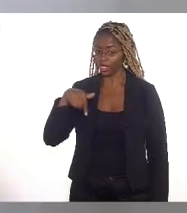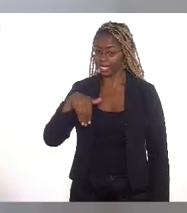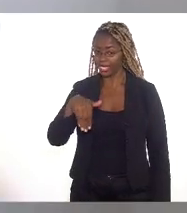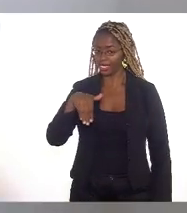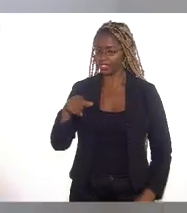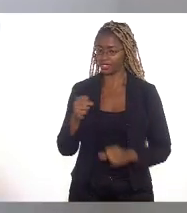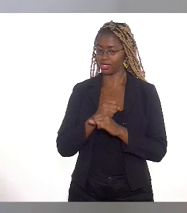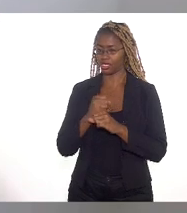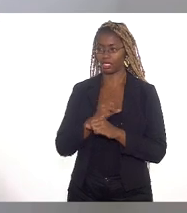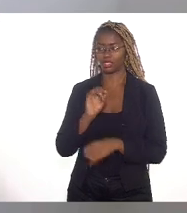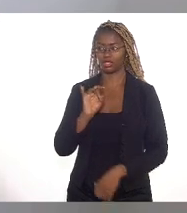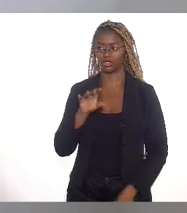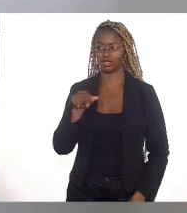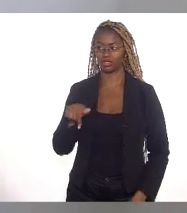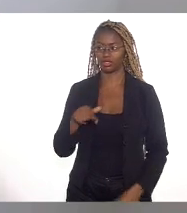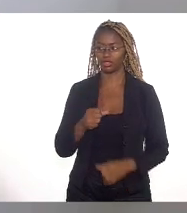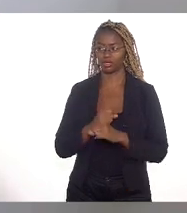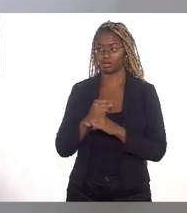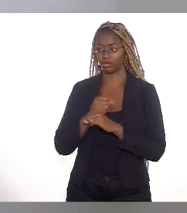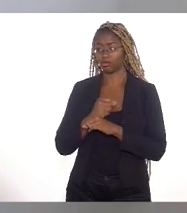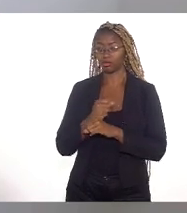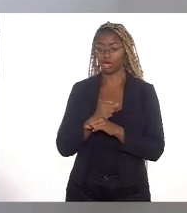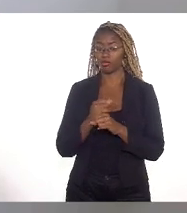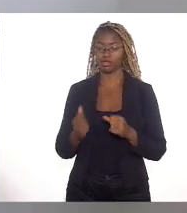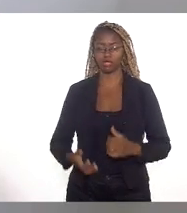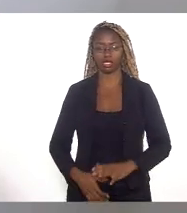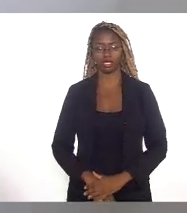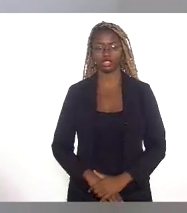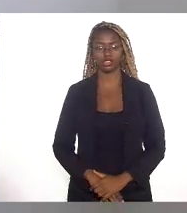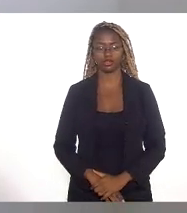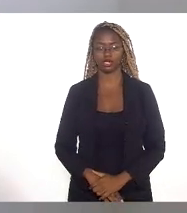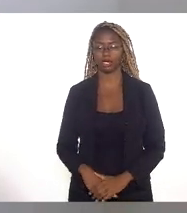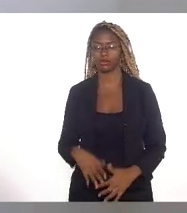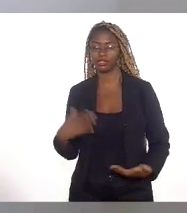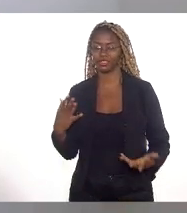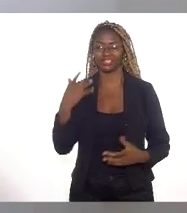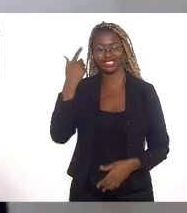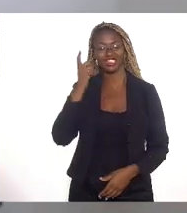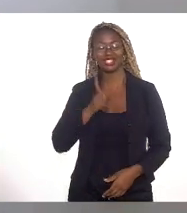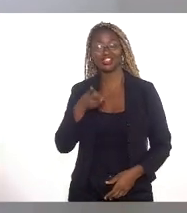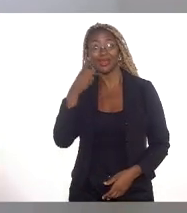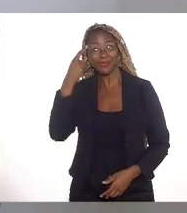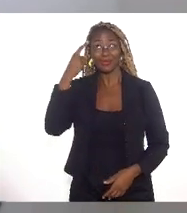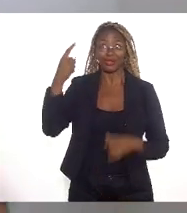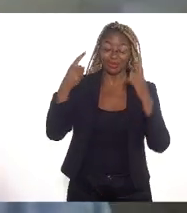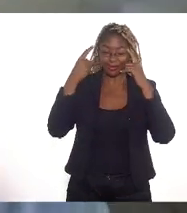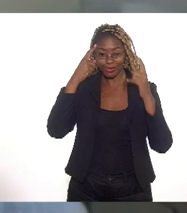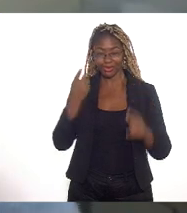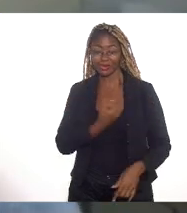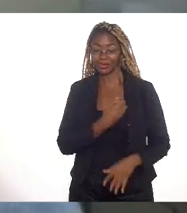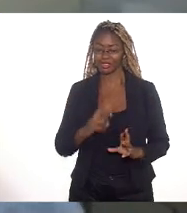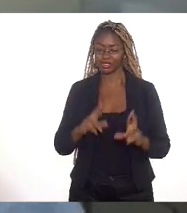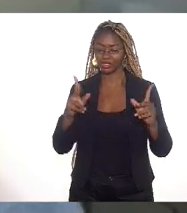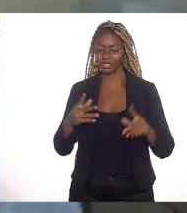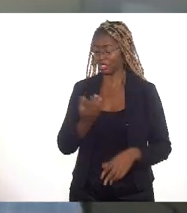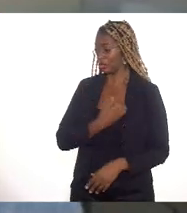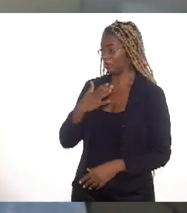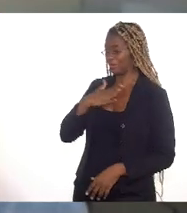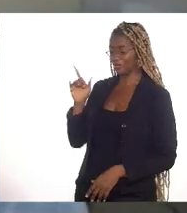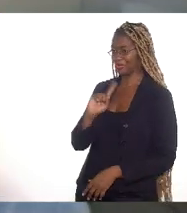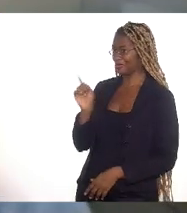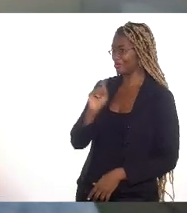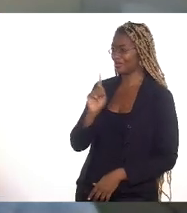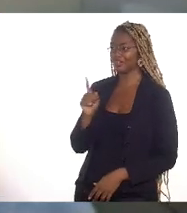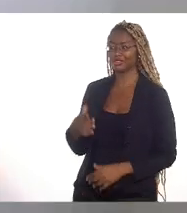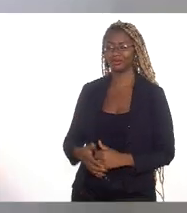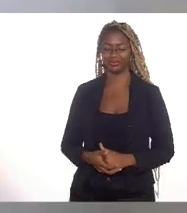Para esse ano. Pois é, mas você sabe que a gente sempre acaba apostando, né, Luiz? Você tem um número, eu tenho outro. Não, esse número não é meu ainda,